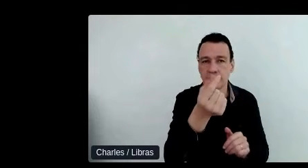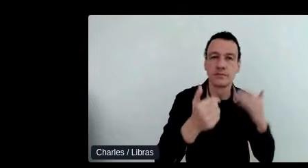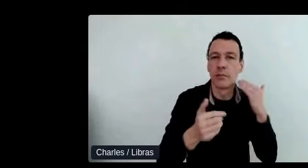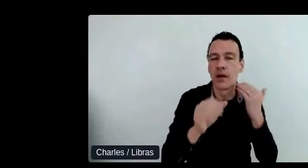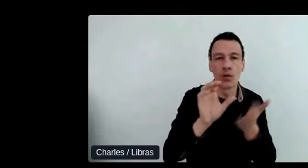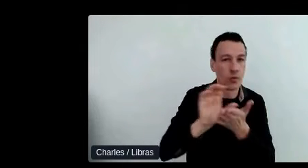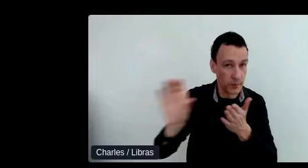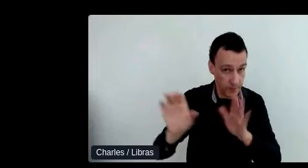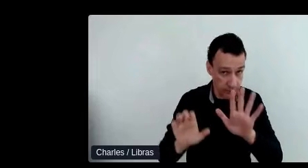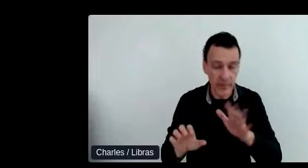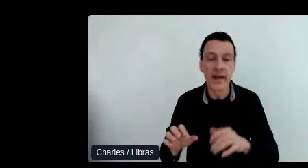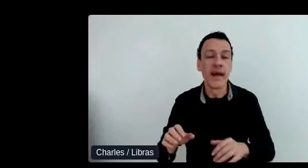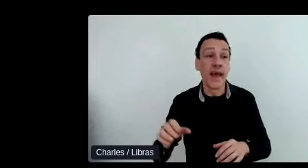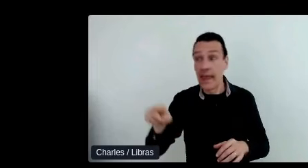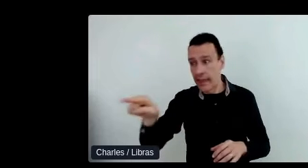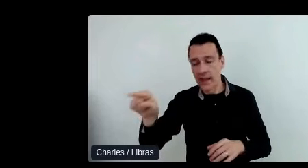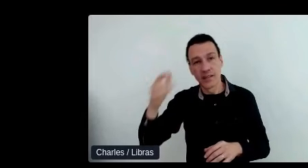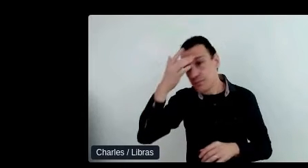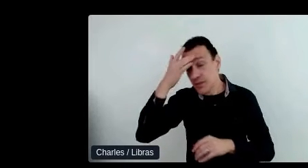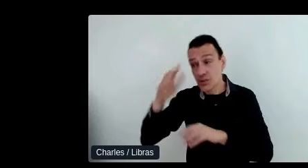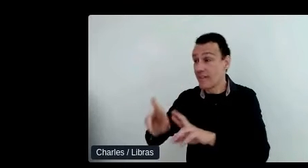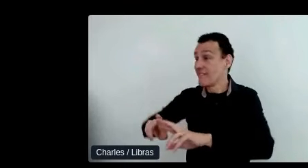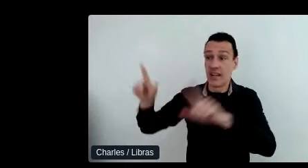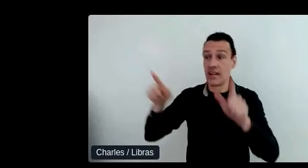bem equilibrados,